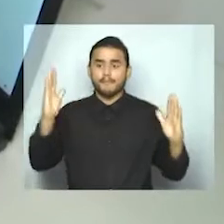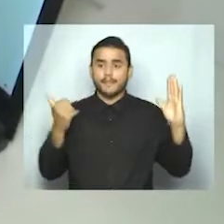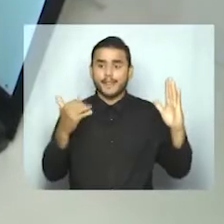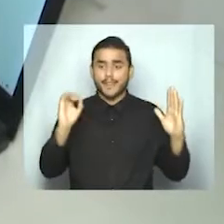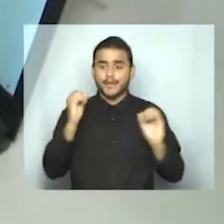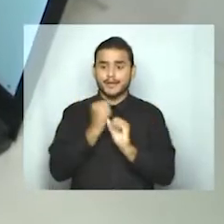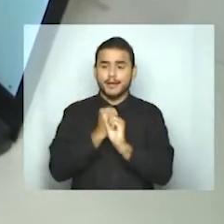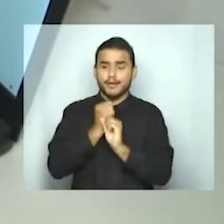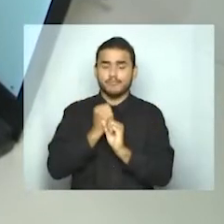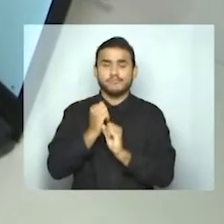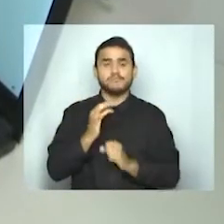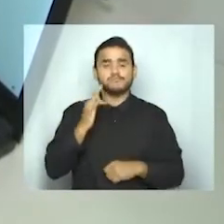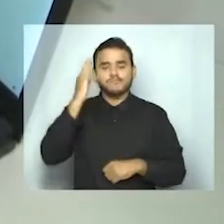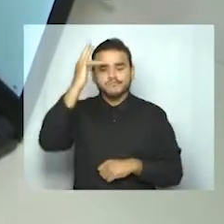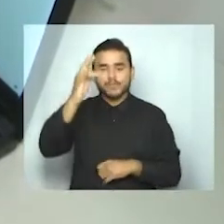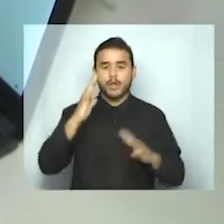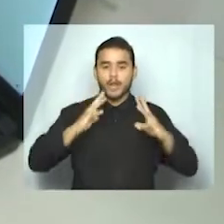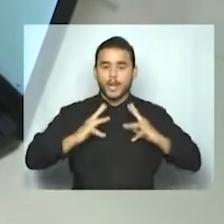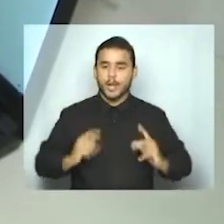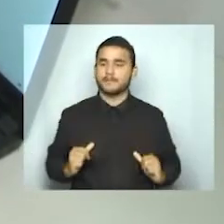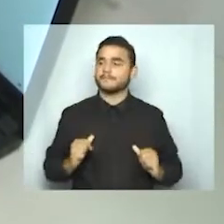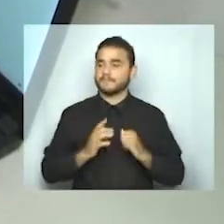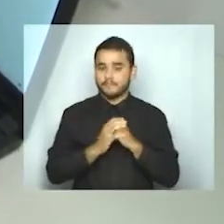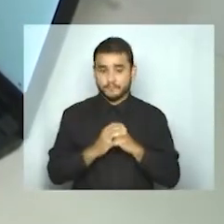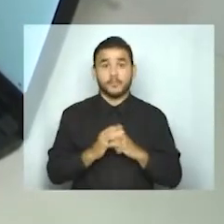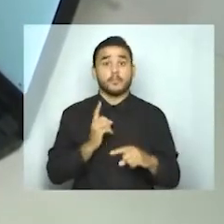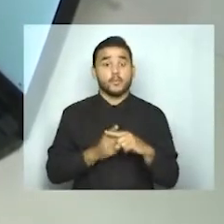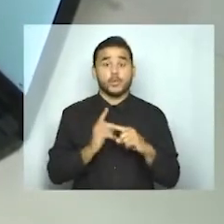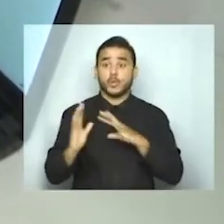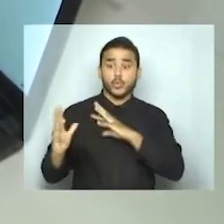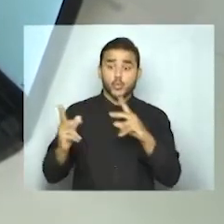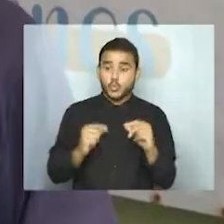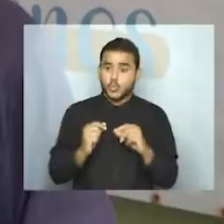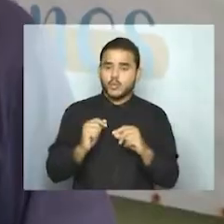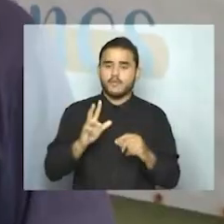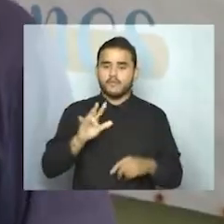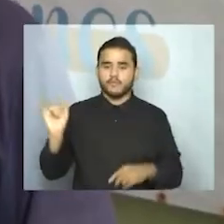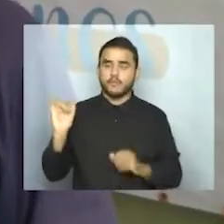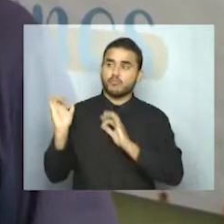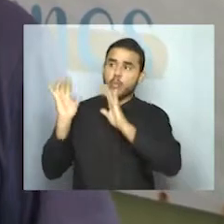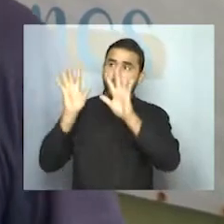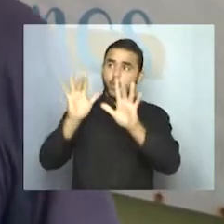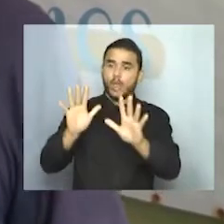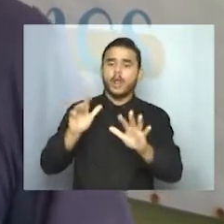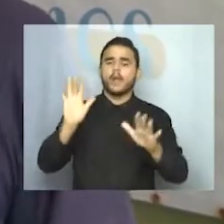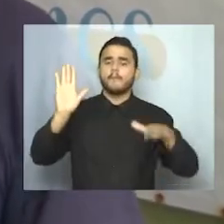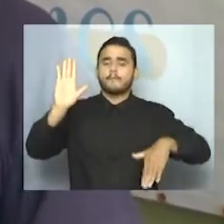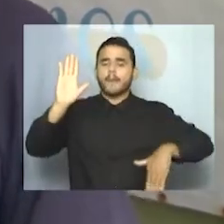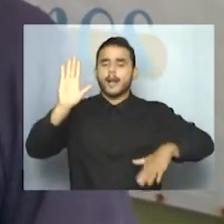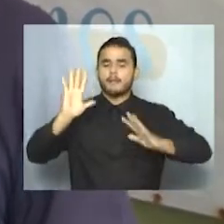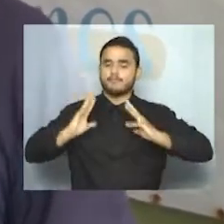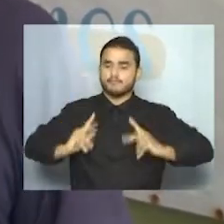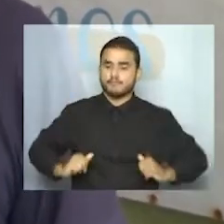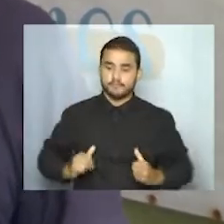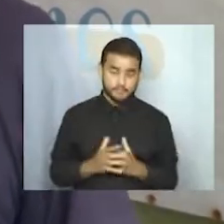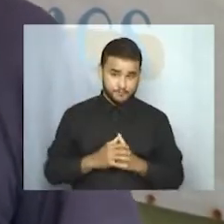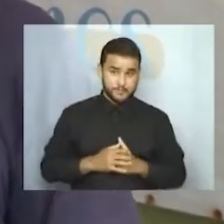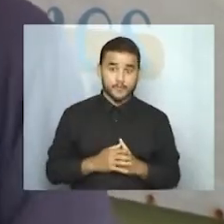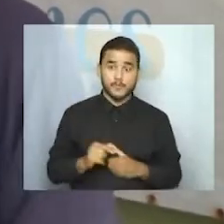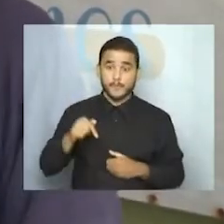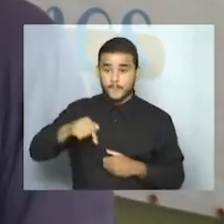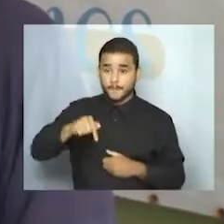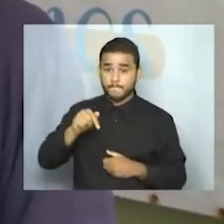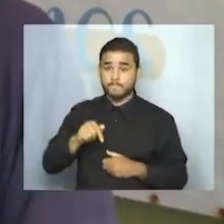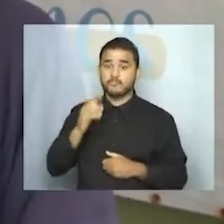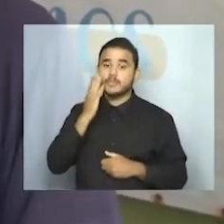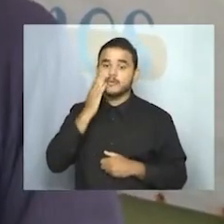grande limpeza de praia será realizada por todos os envolvidos no projeto. A educação ambiental, ela faz parte do Instituto, faz parte do IPOM, né,